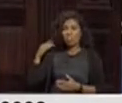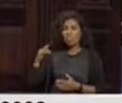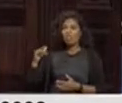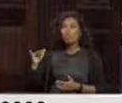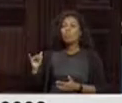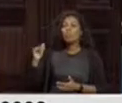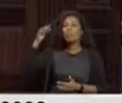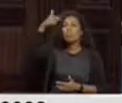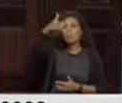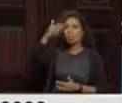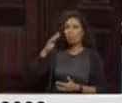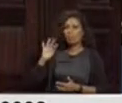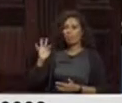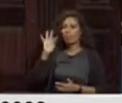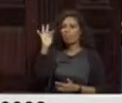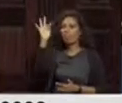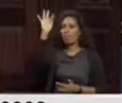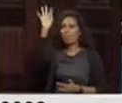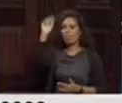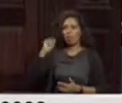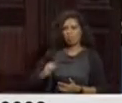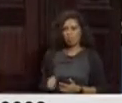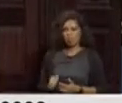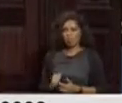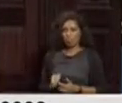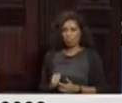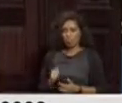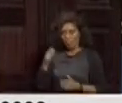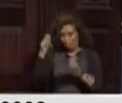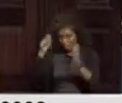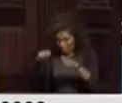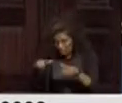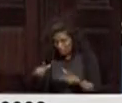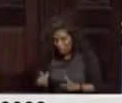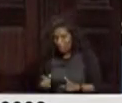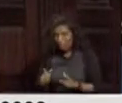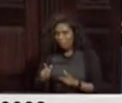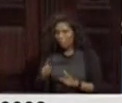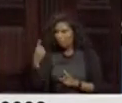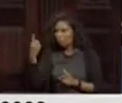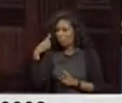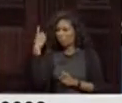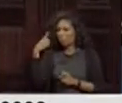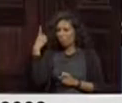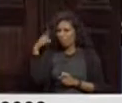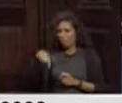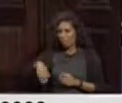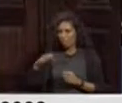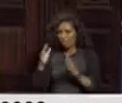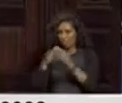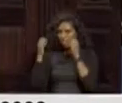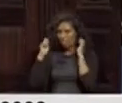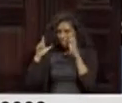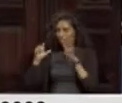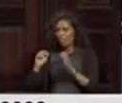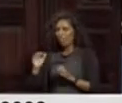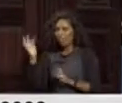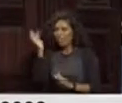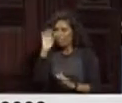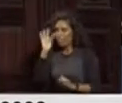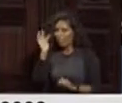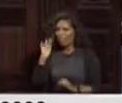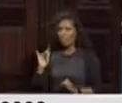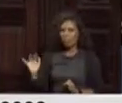Não sobe, nem Vossa Excelência, nem nenhum outro deputado. E isso é mais do que